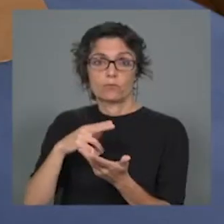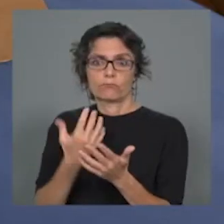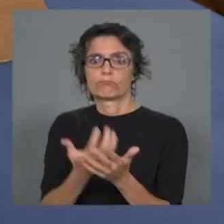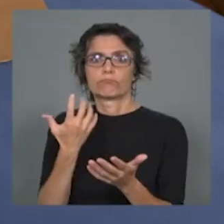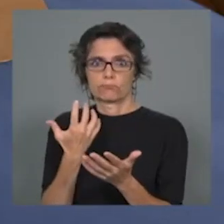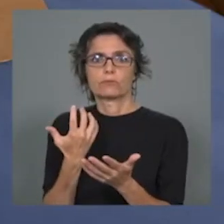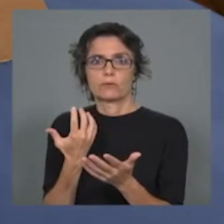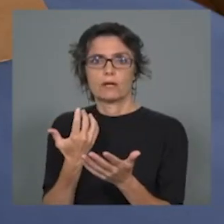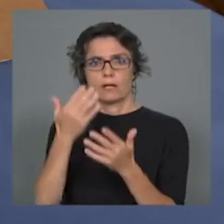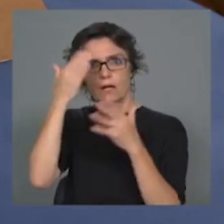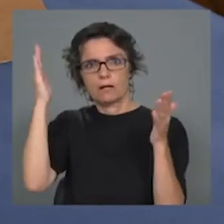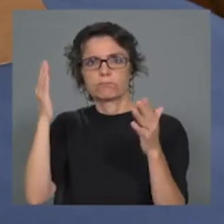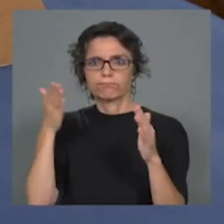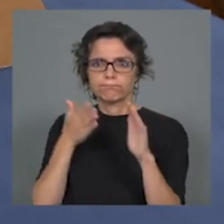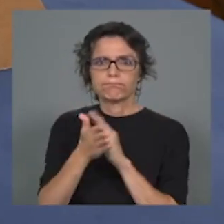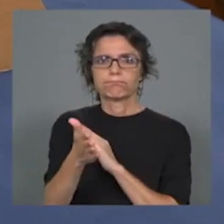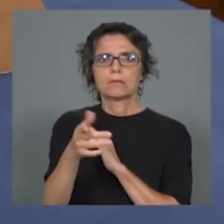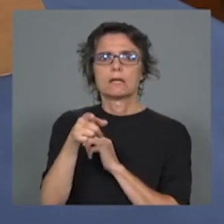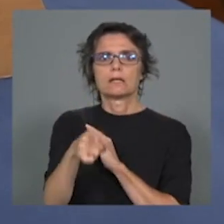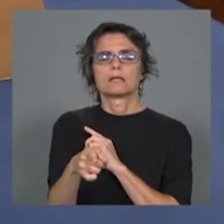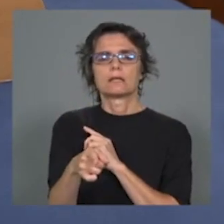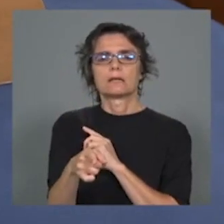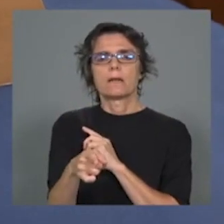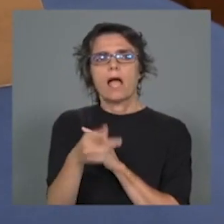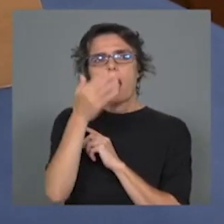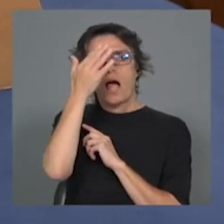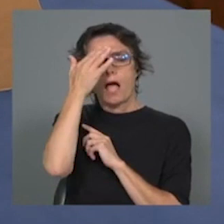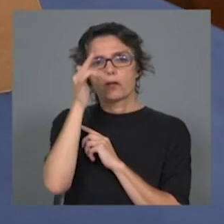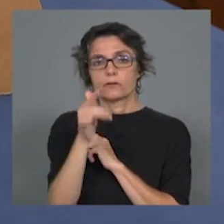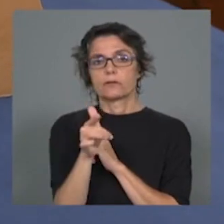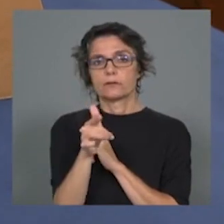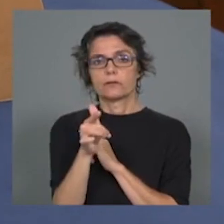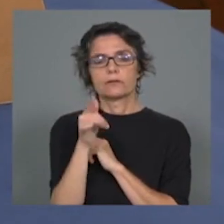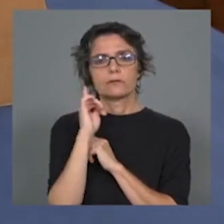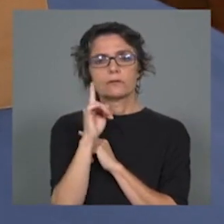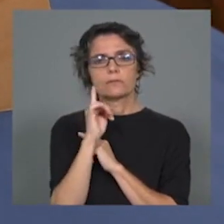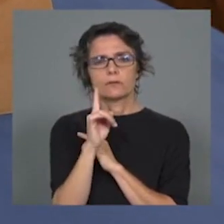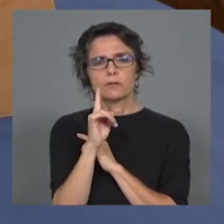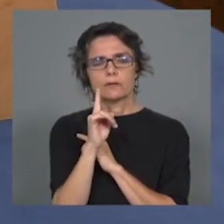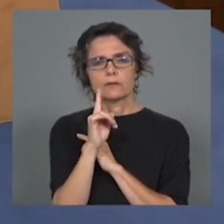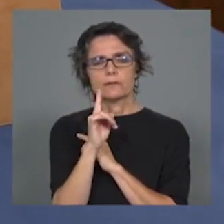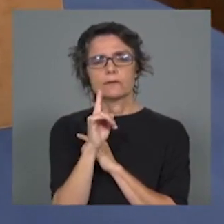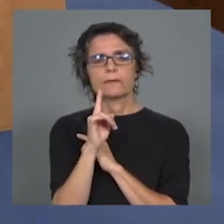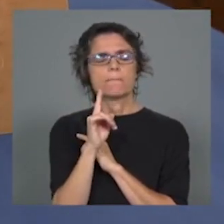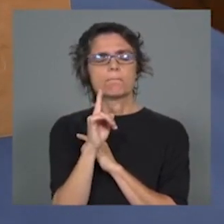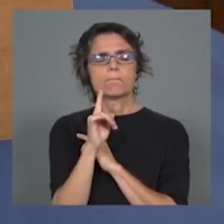para a democracia, penso que é importante que as pessoas